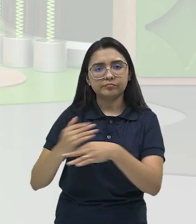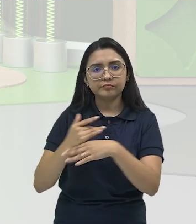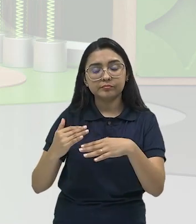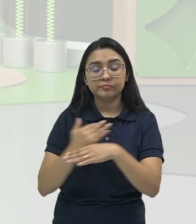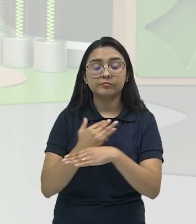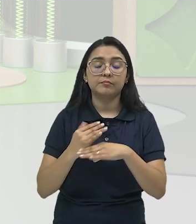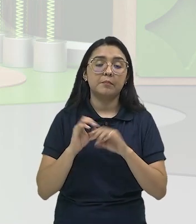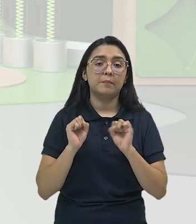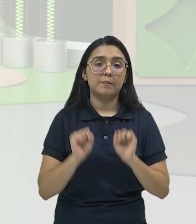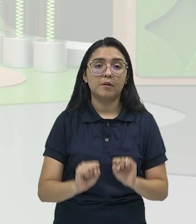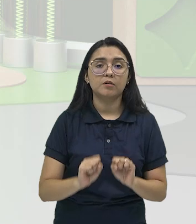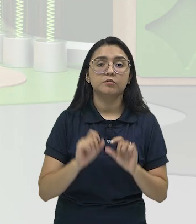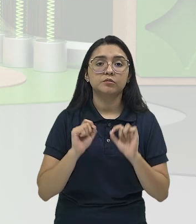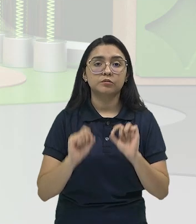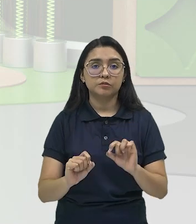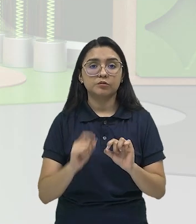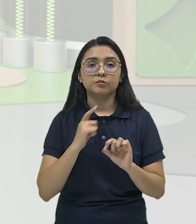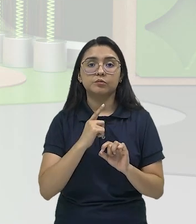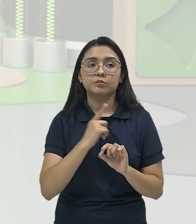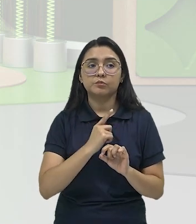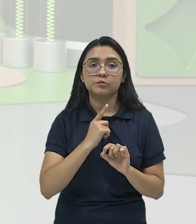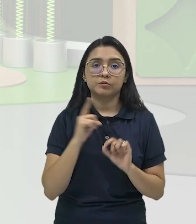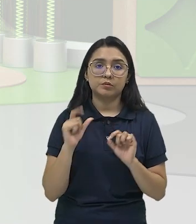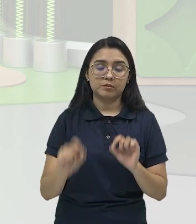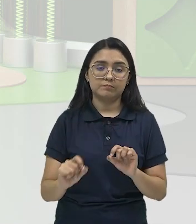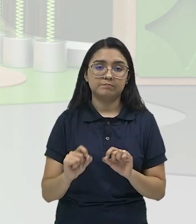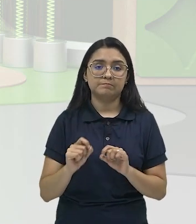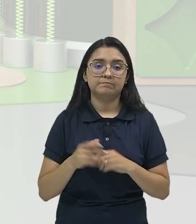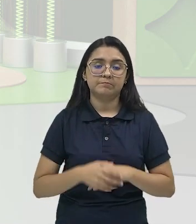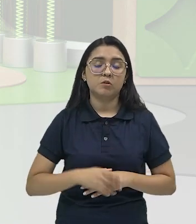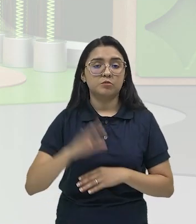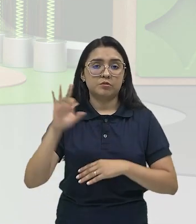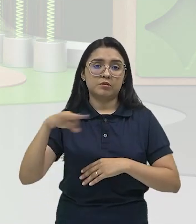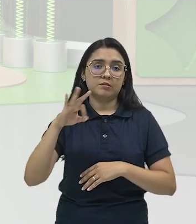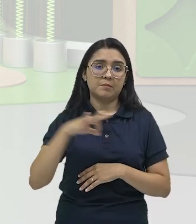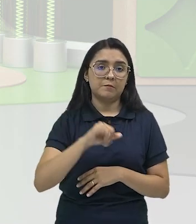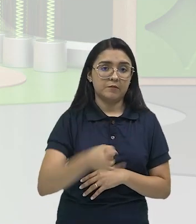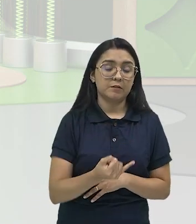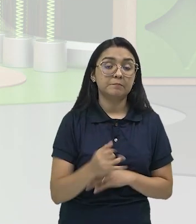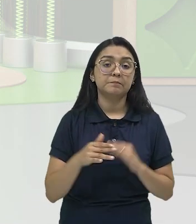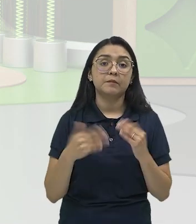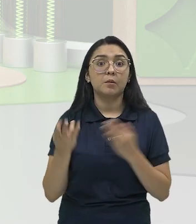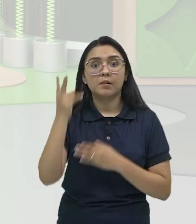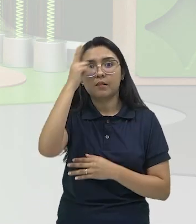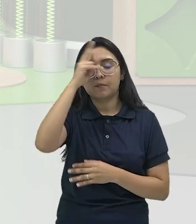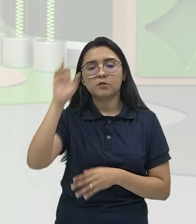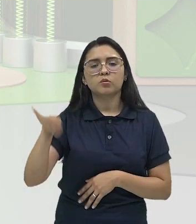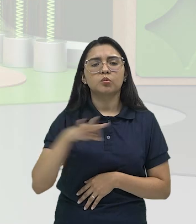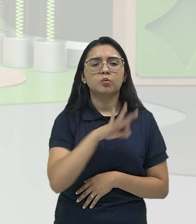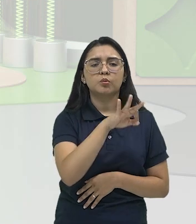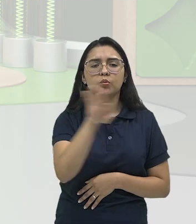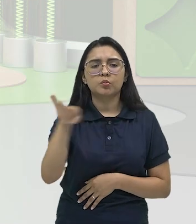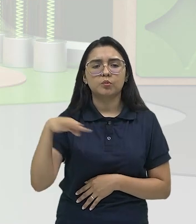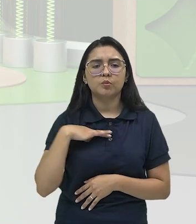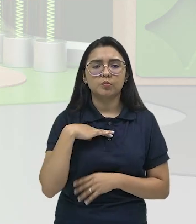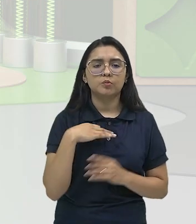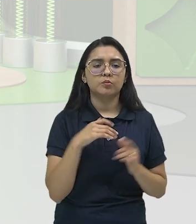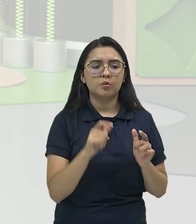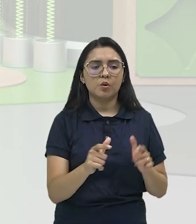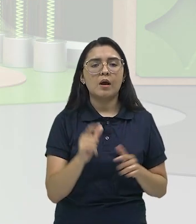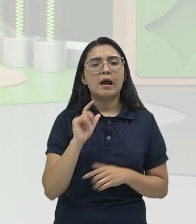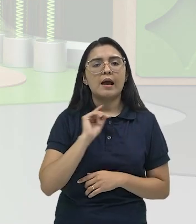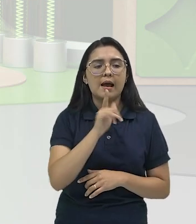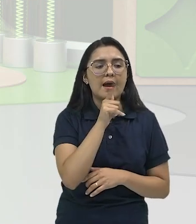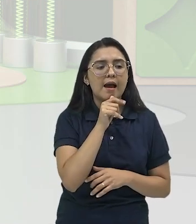e isso, gente, pode se tornar um criadouro desses animais. Então lembre-se aí que o mosquito sempre vai procurar um pouquinho de água